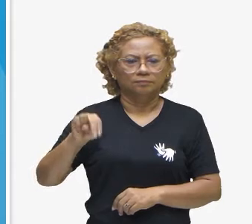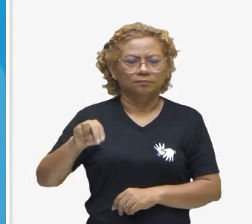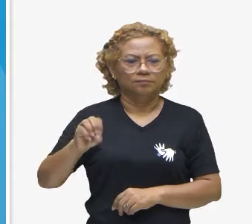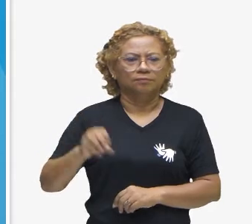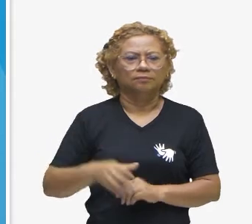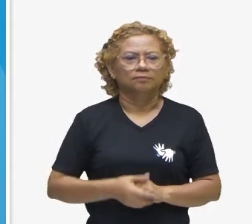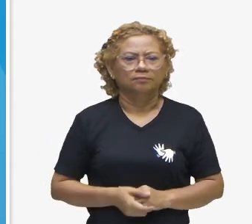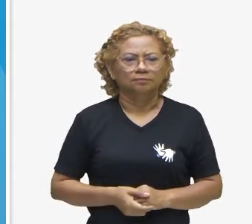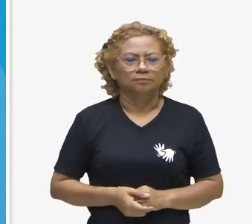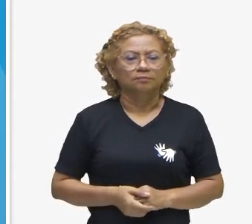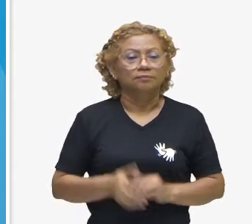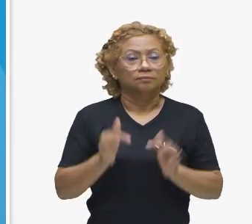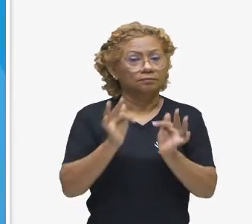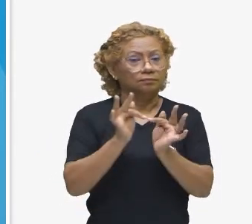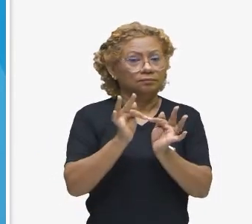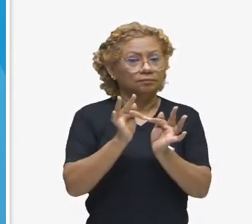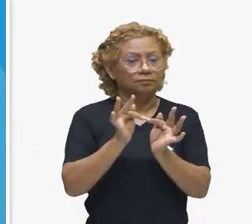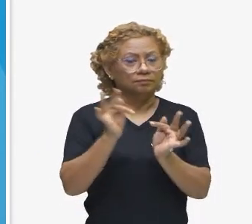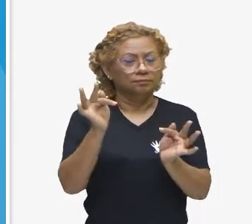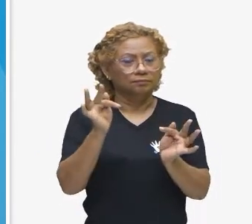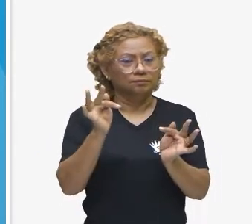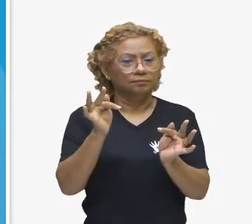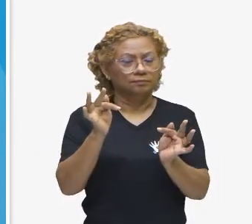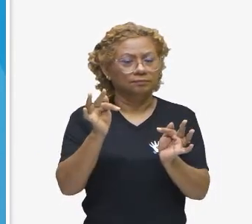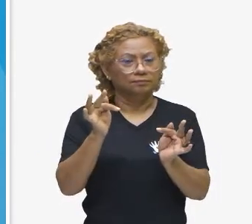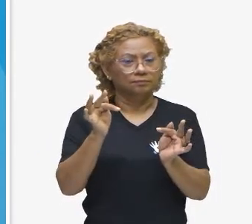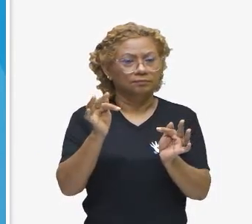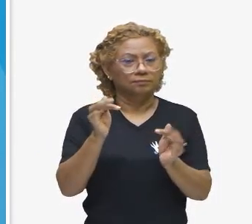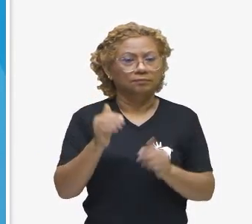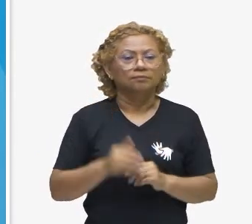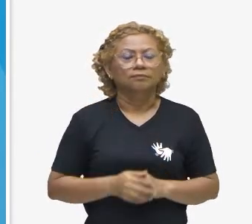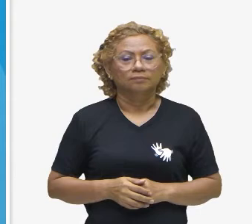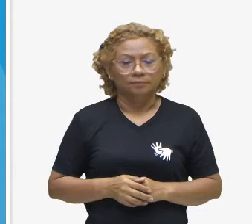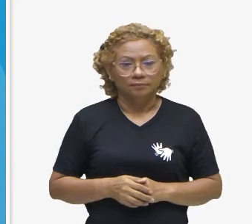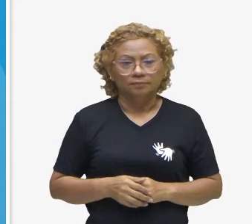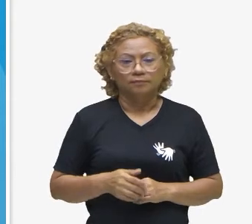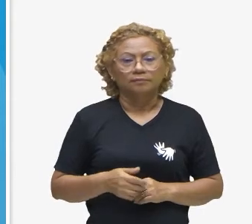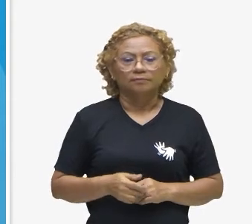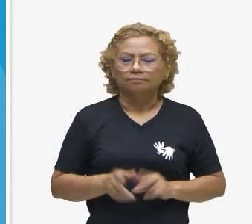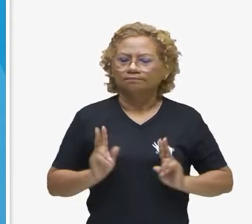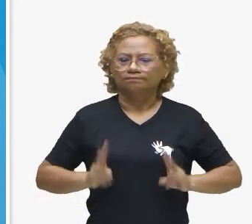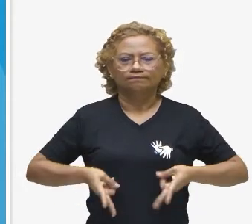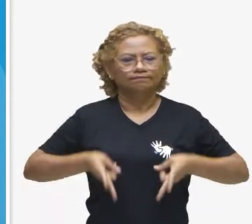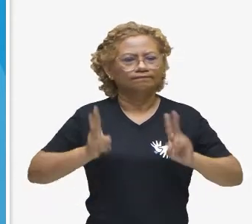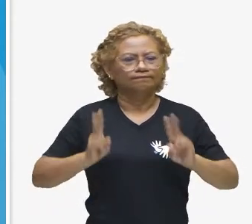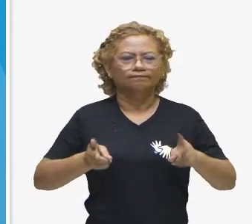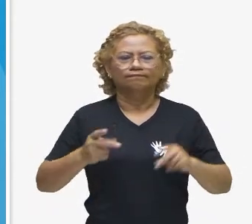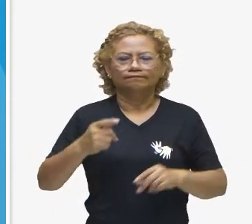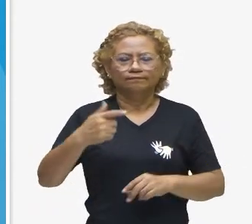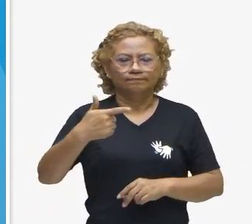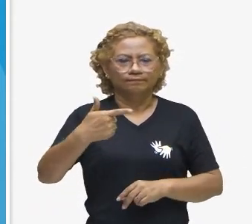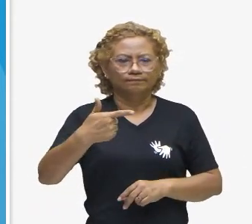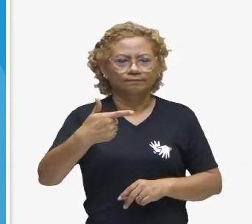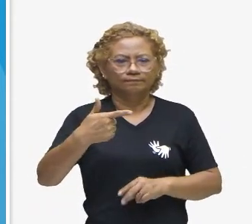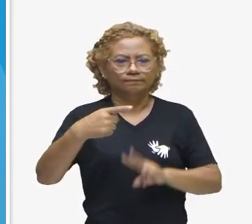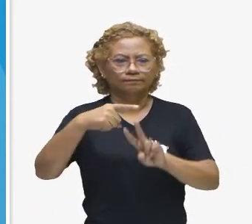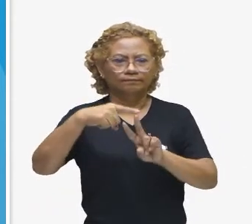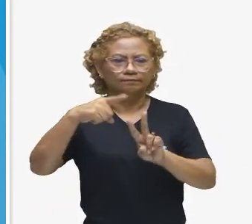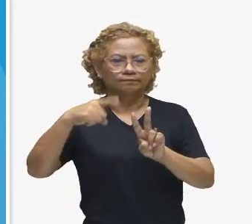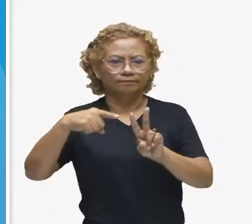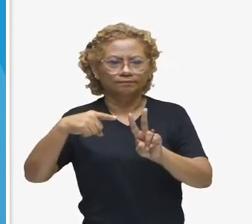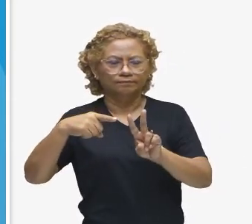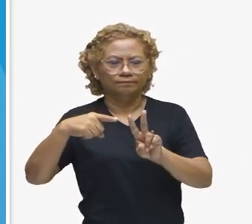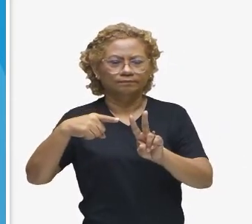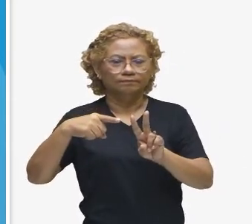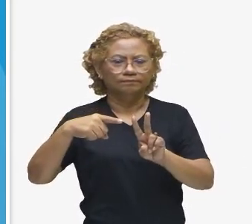A função cosseno repete-se de 2π em 2π, semelhante à função seno,